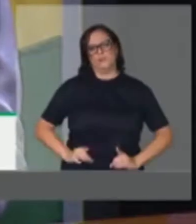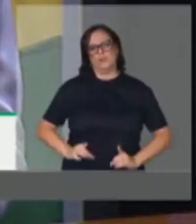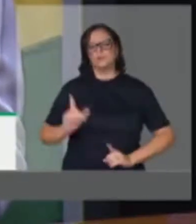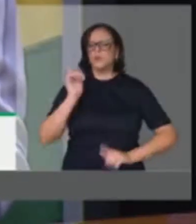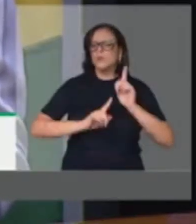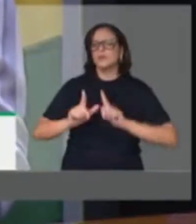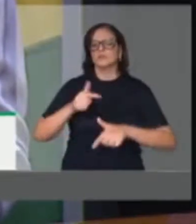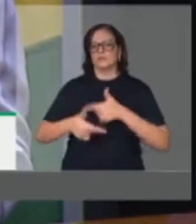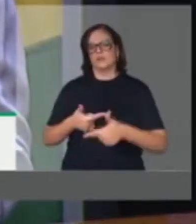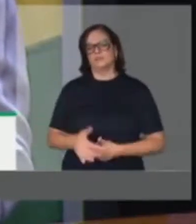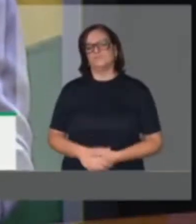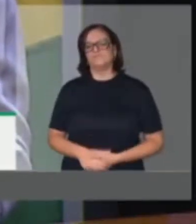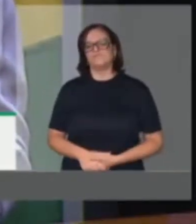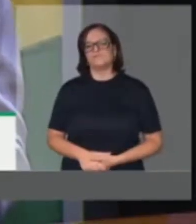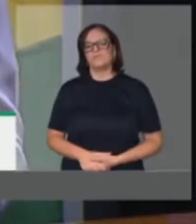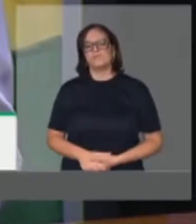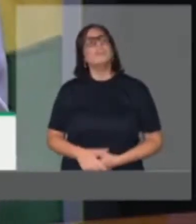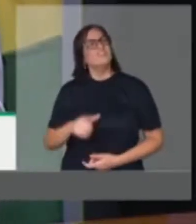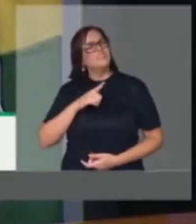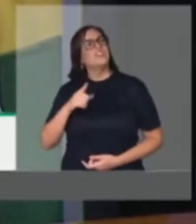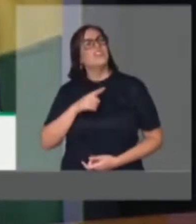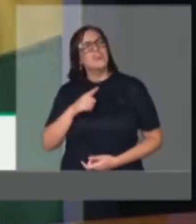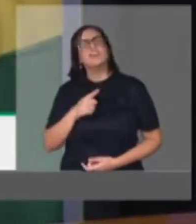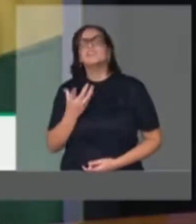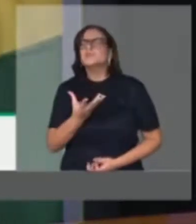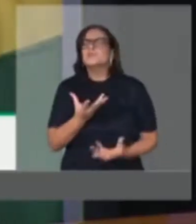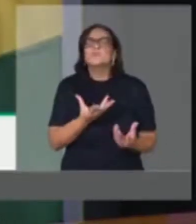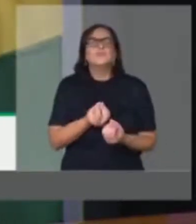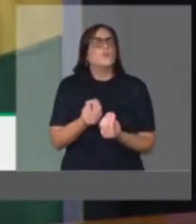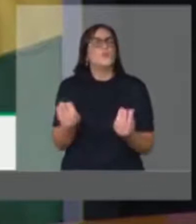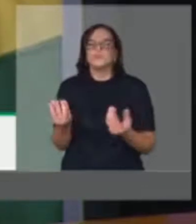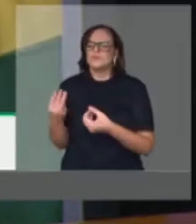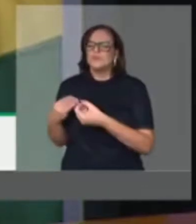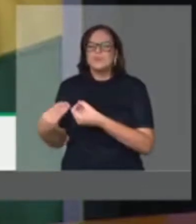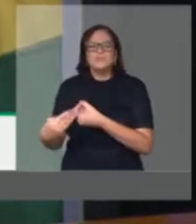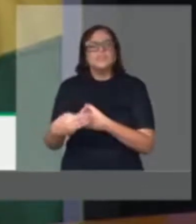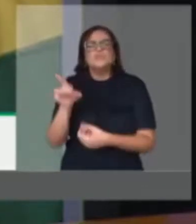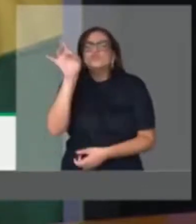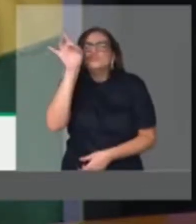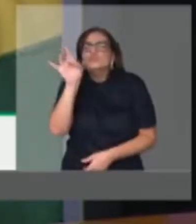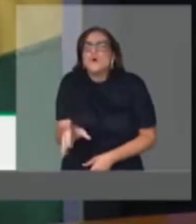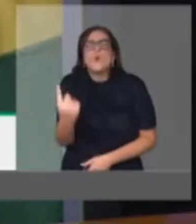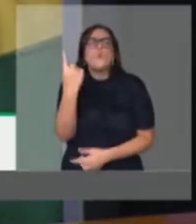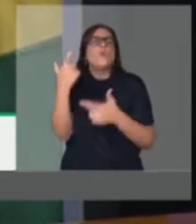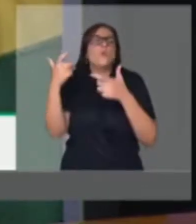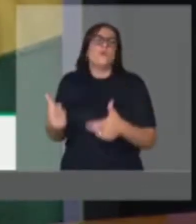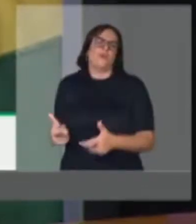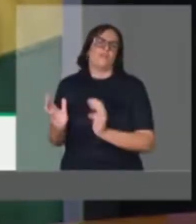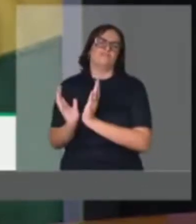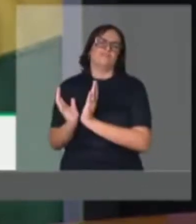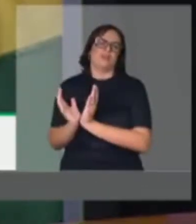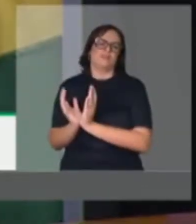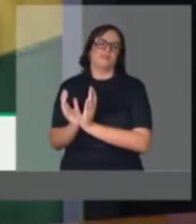reabilitação se da nobre deputado doutor eduardo apenas pelas alças a paz a reabilitação física e reabilitação